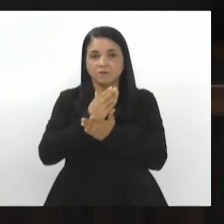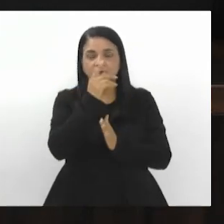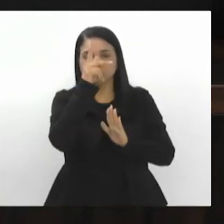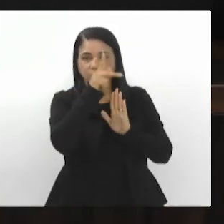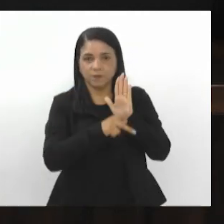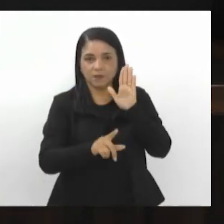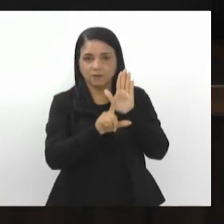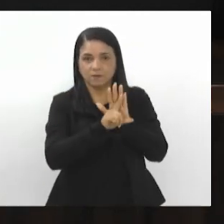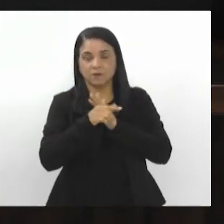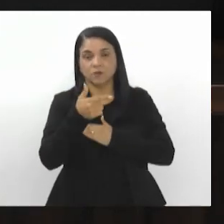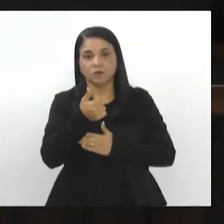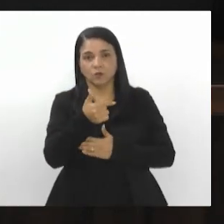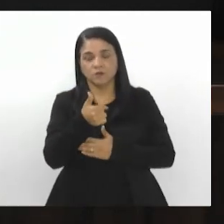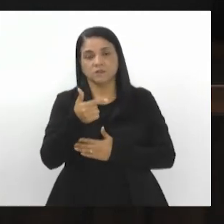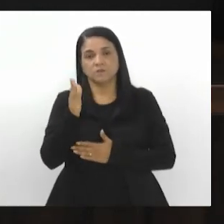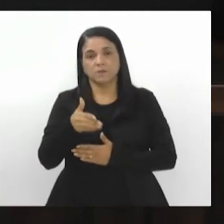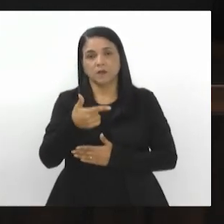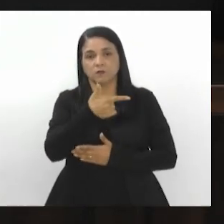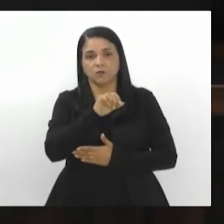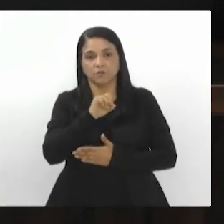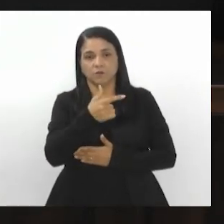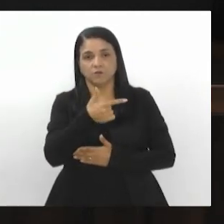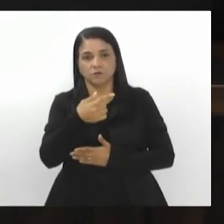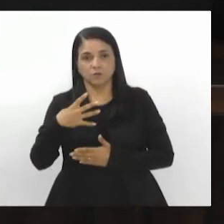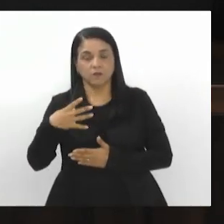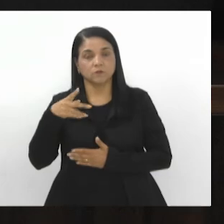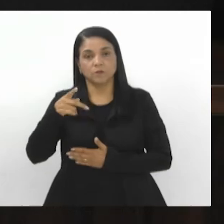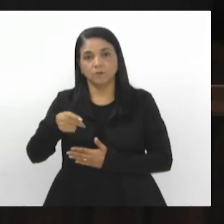de 2024, nosso chamado Propag,